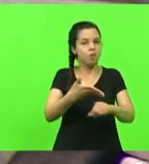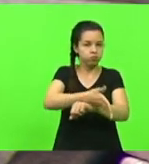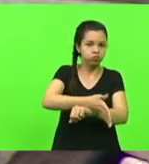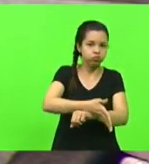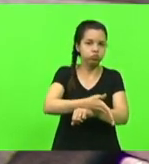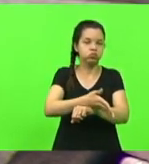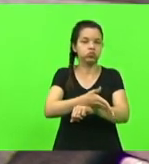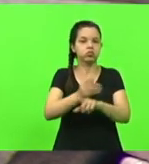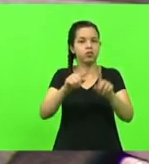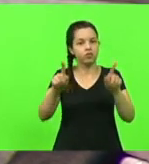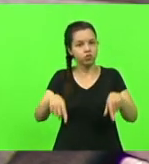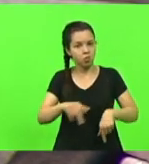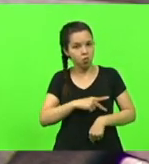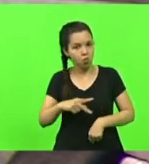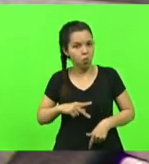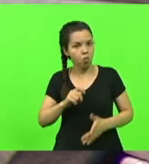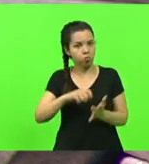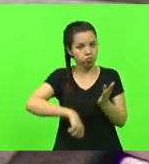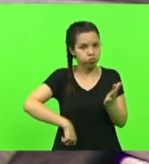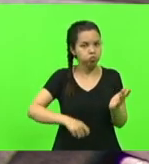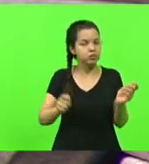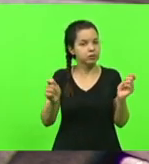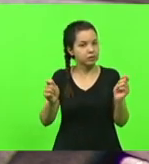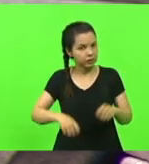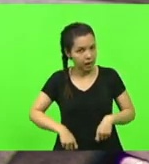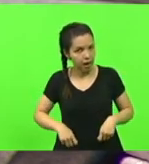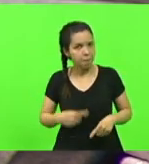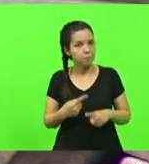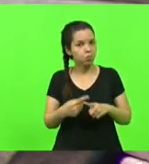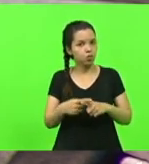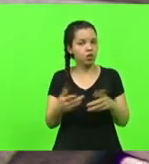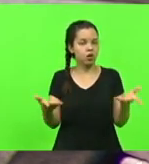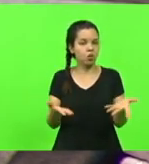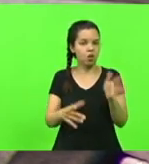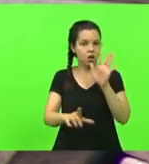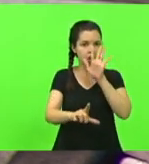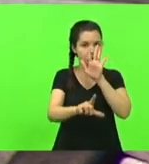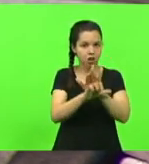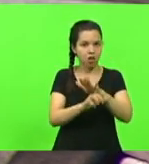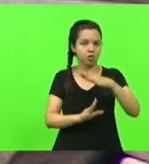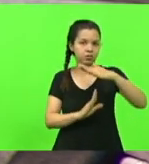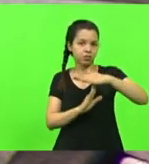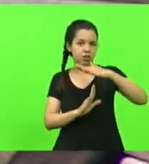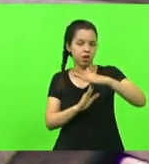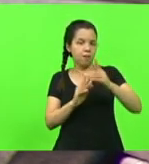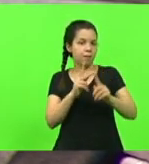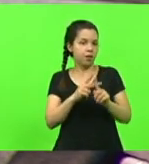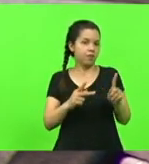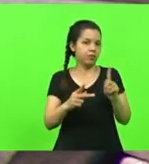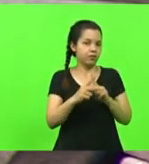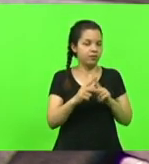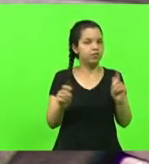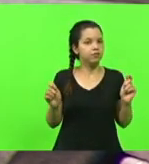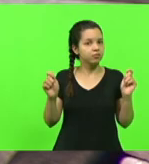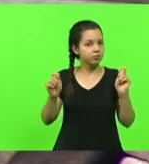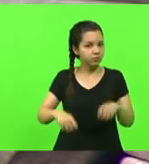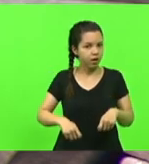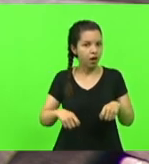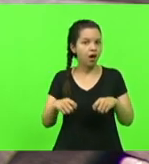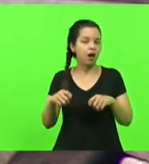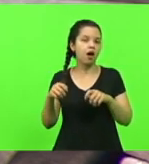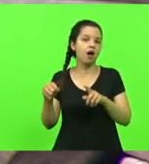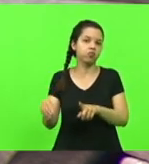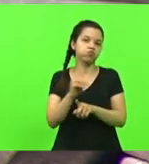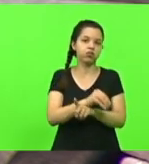com concurso público, possam, porque agora a lei é só o teto da Previdência, possam fazer a adesão e